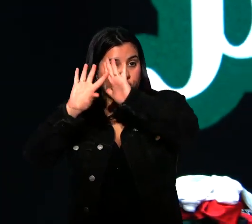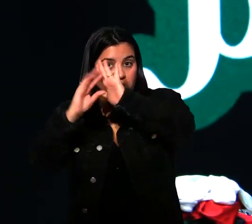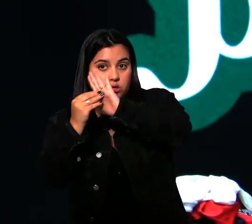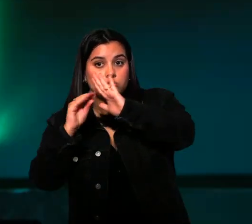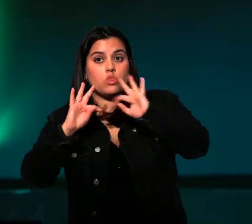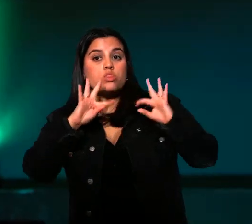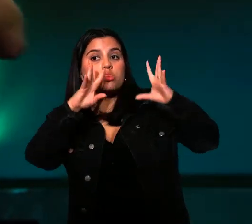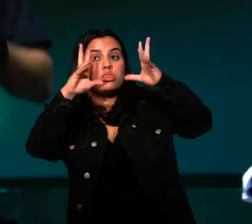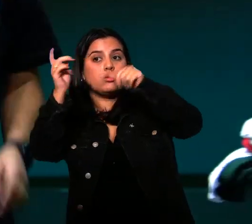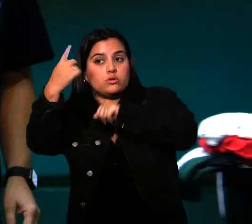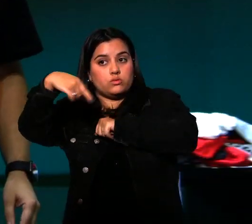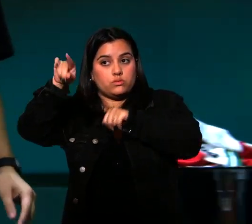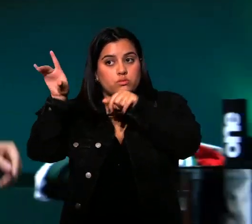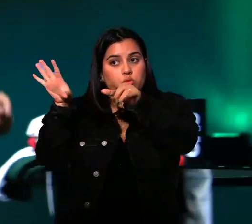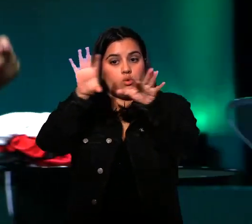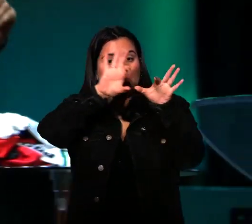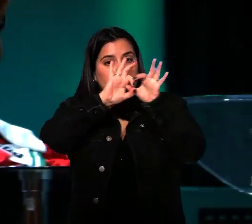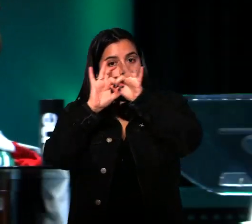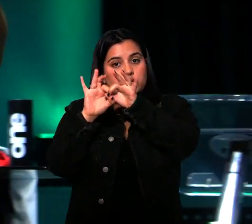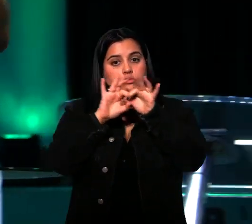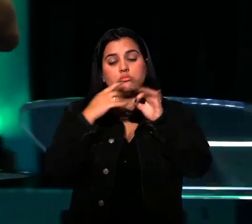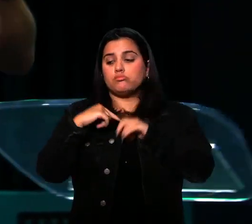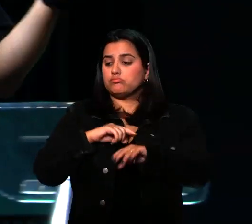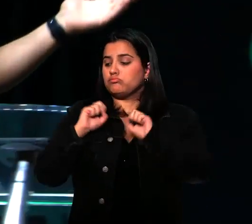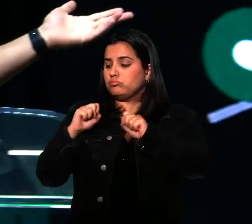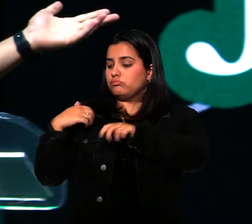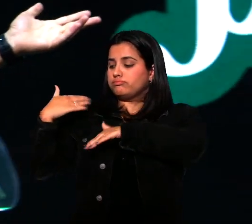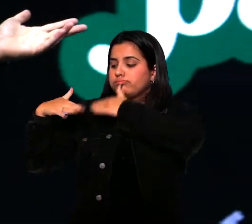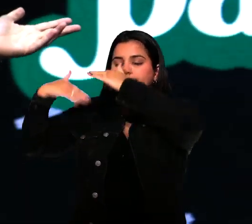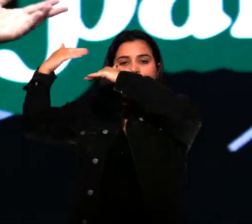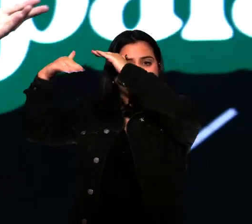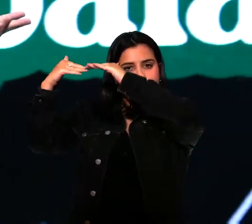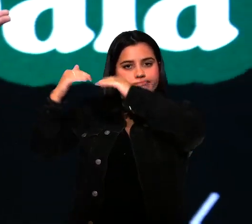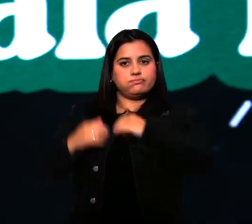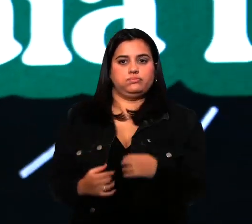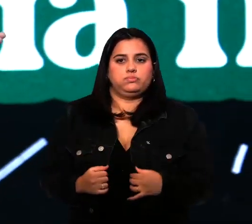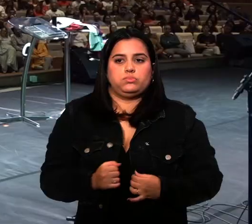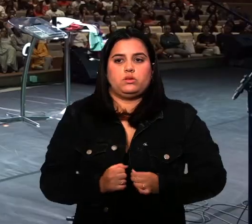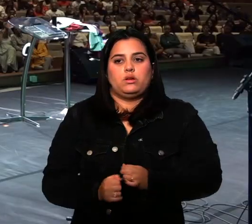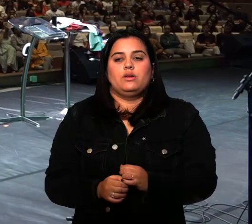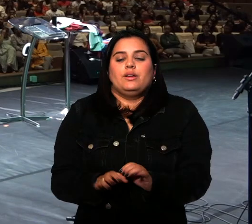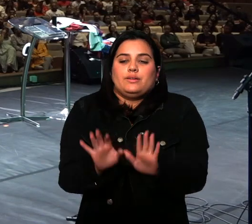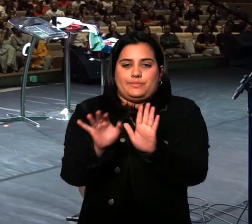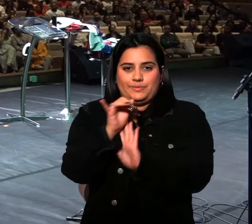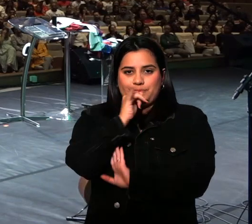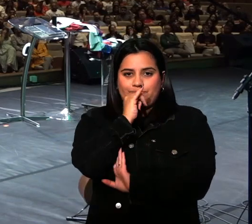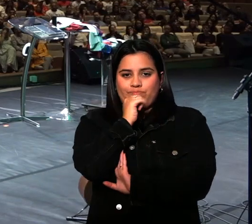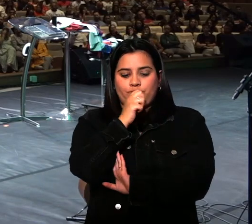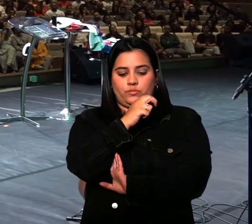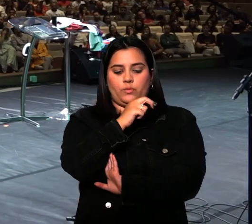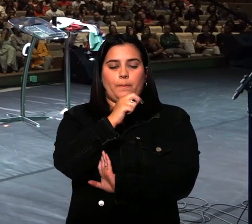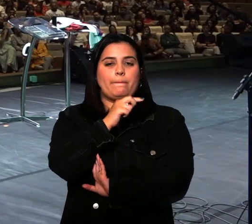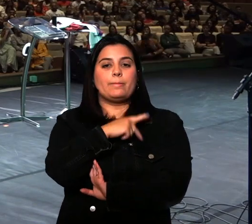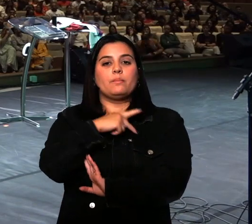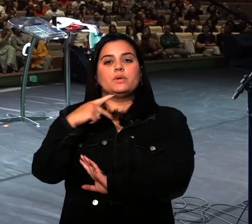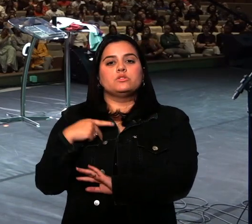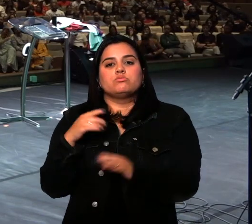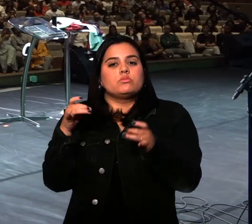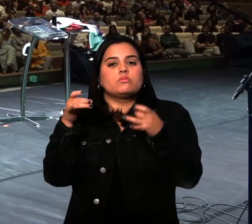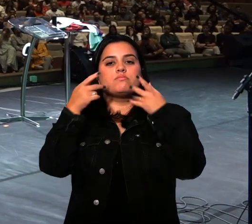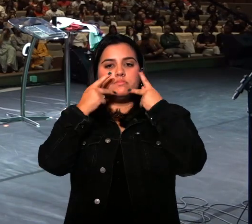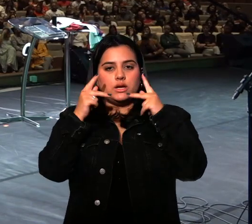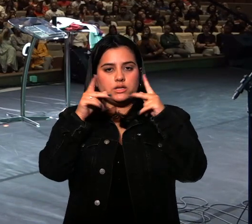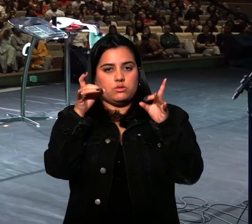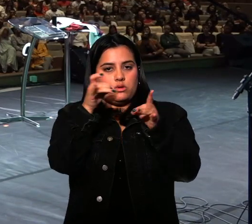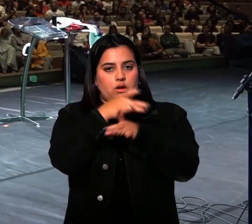todos possamos crescer e desenvolver. Quando um pastor termina um sermão numa igreja, ele